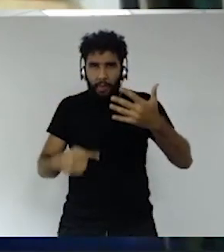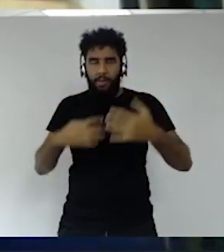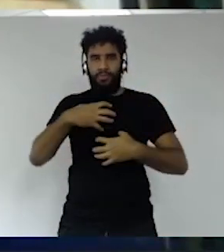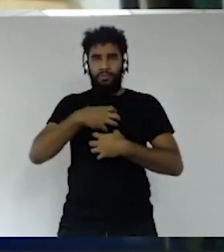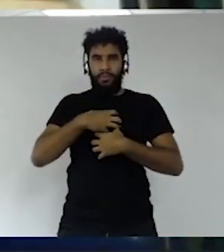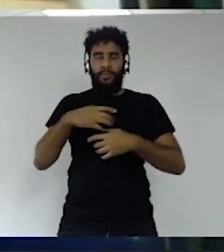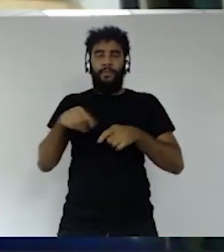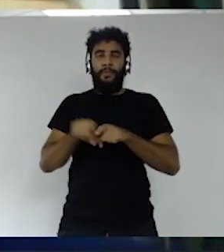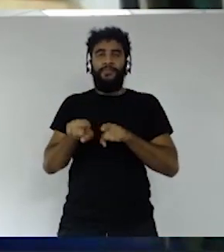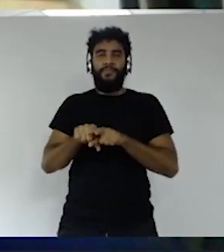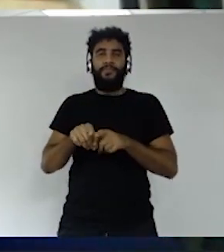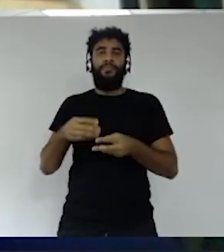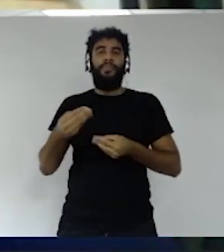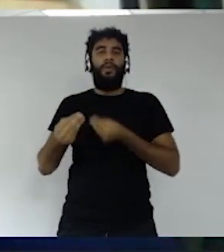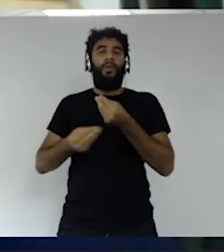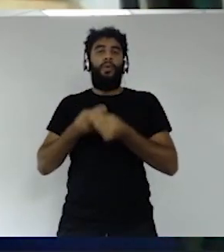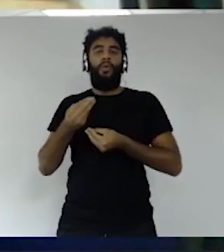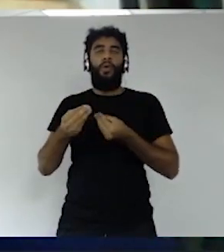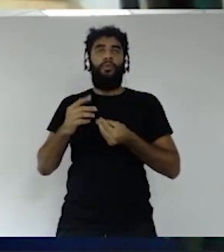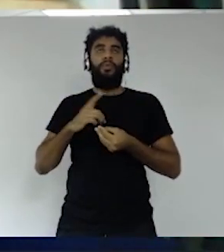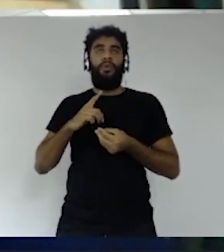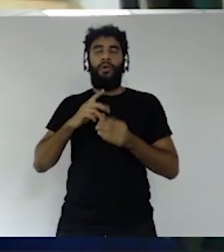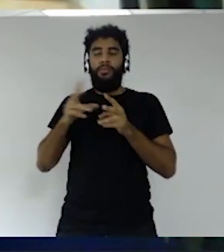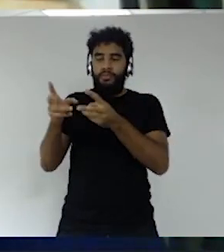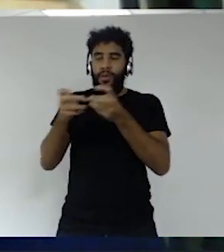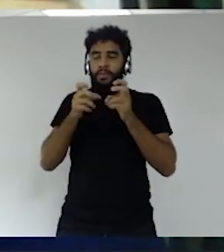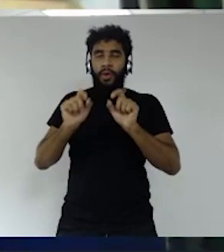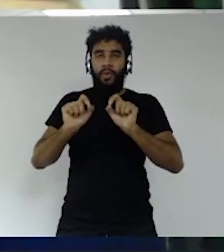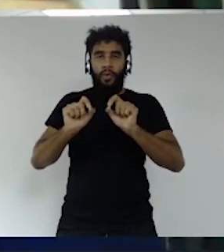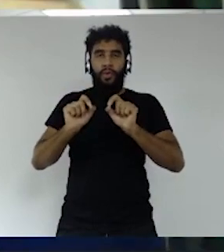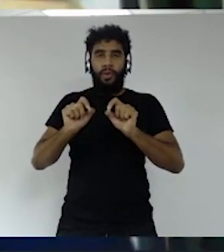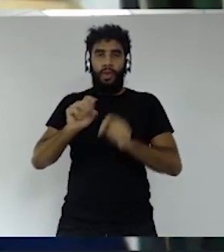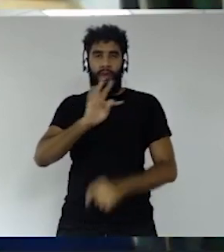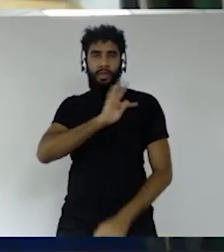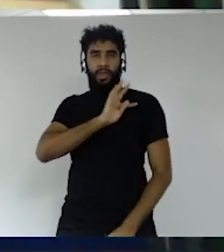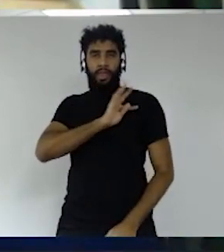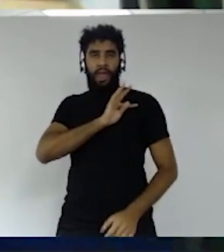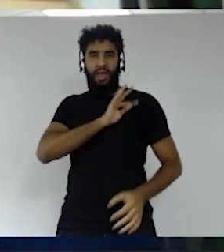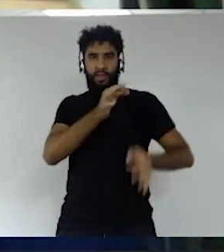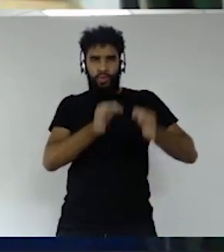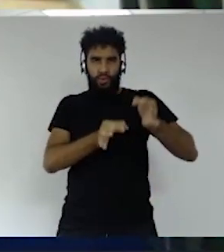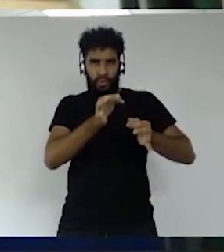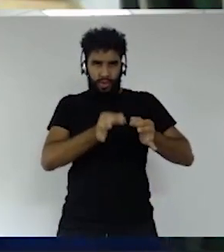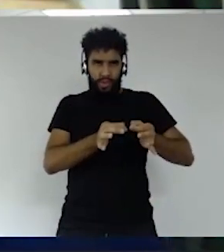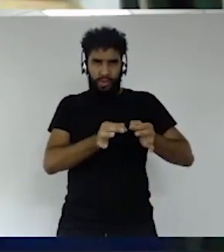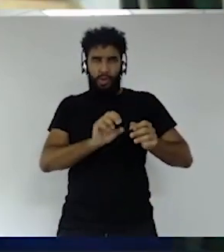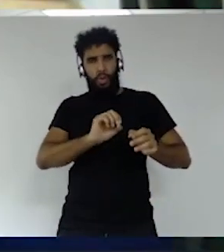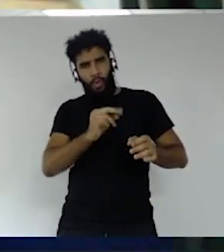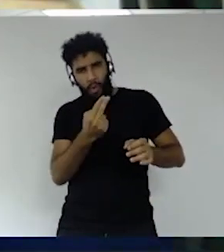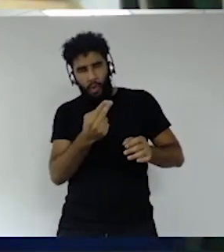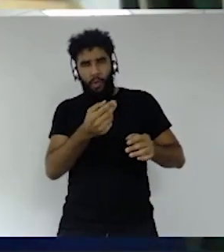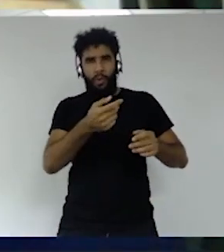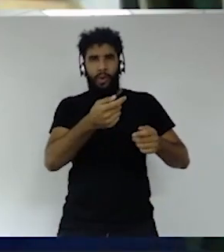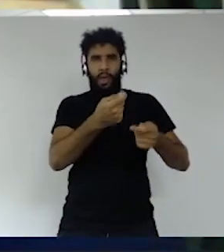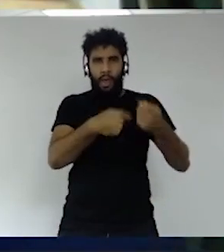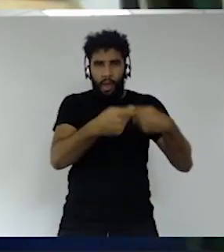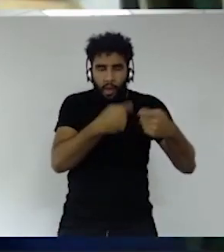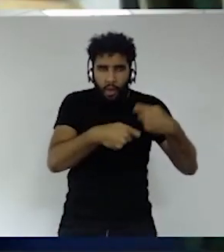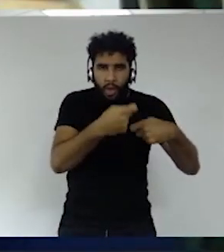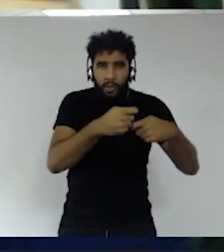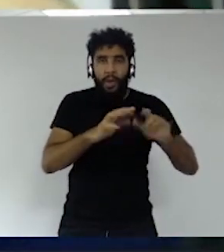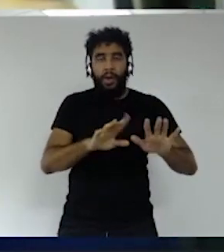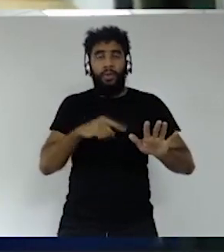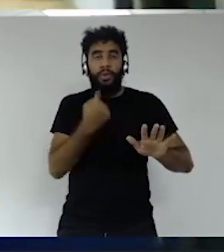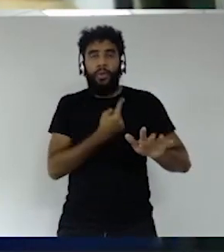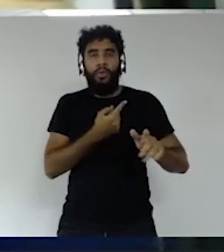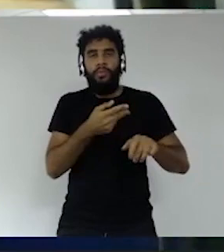questões relacionais, antes de nos determos apenas em questões técnico-jurídicas ou econômicas. Nós